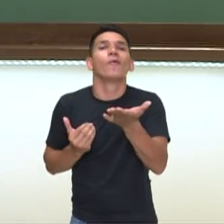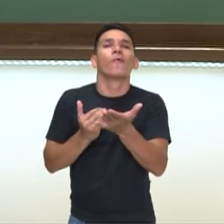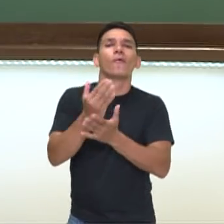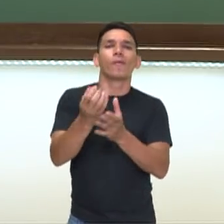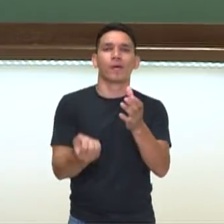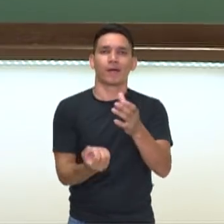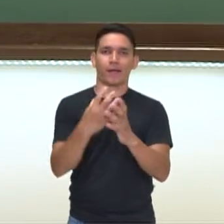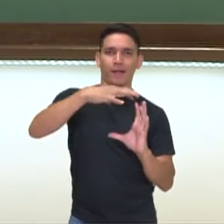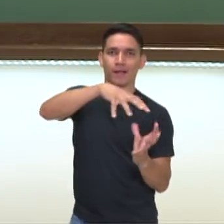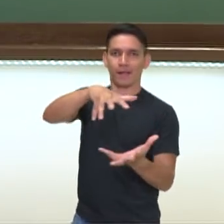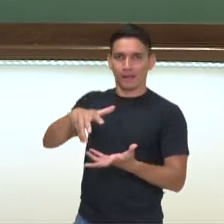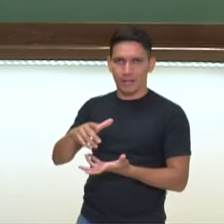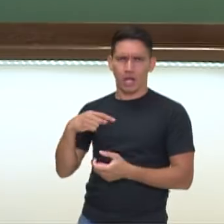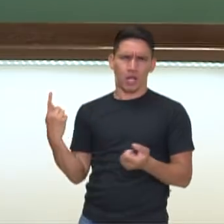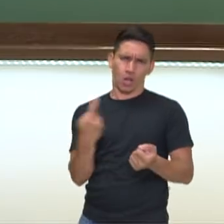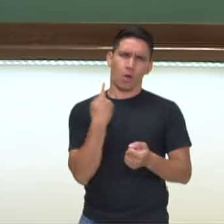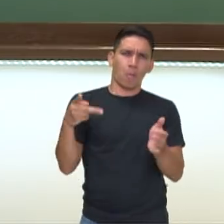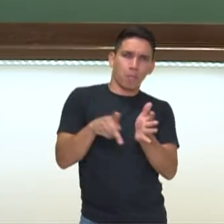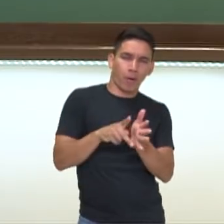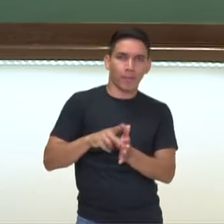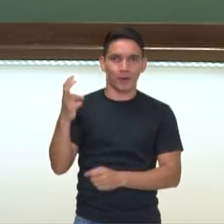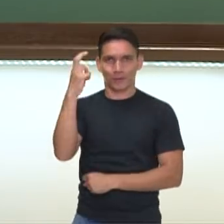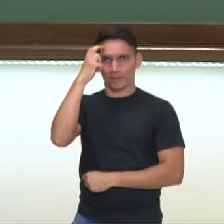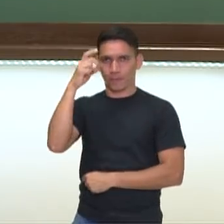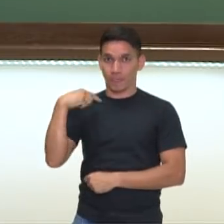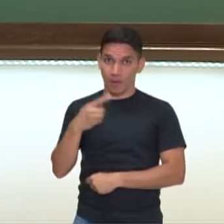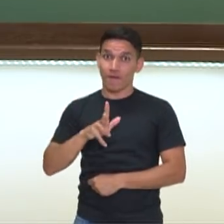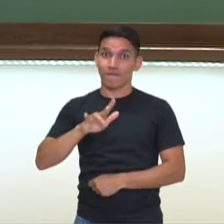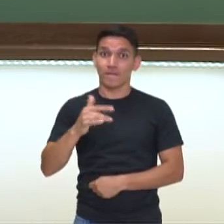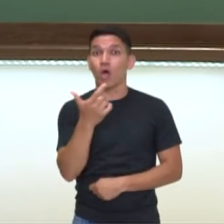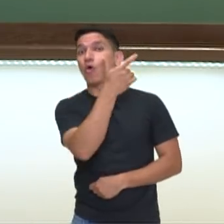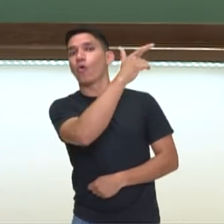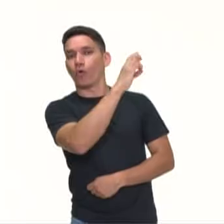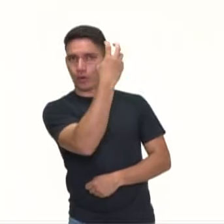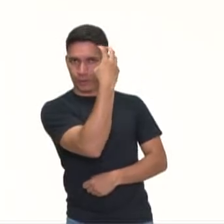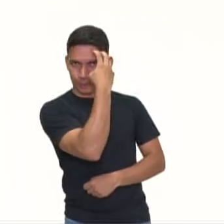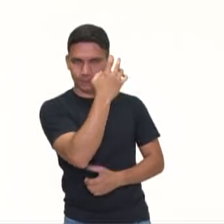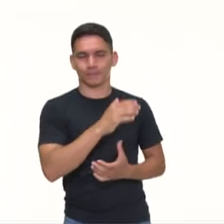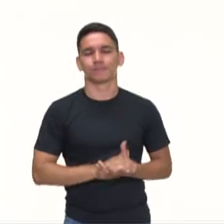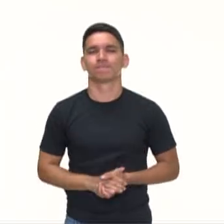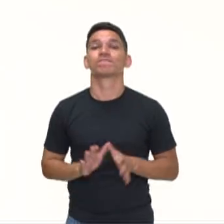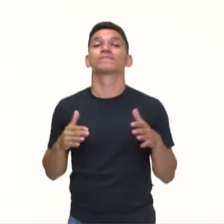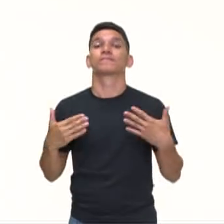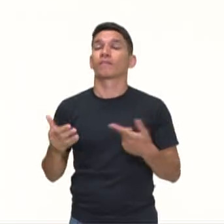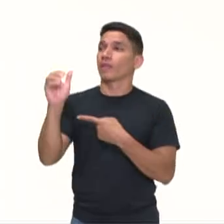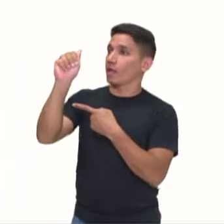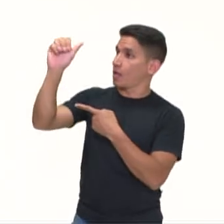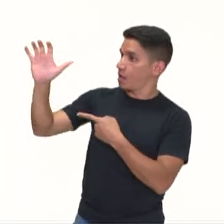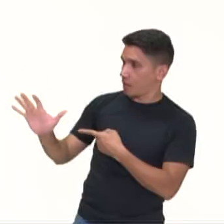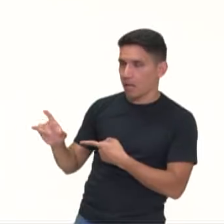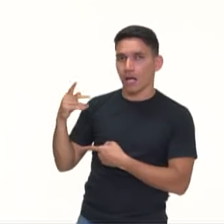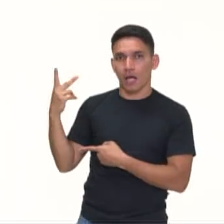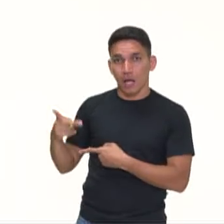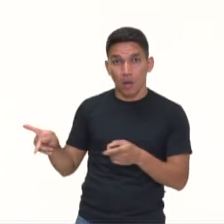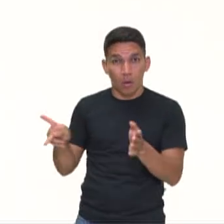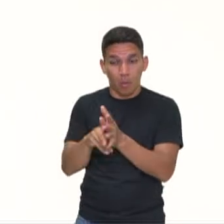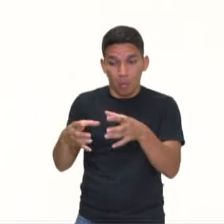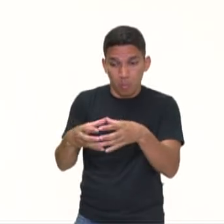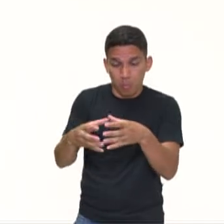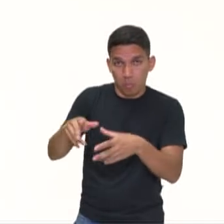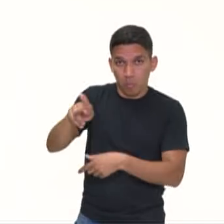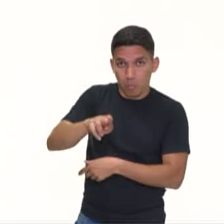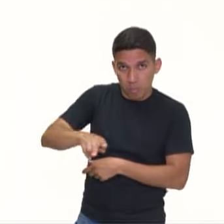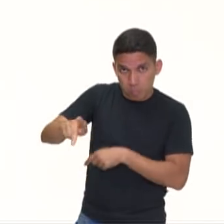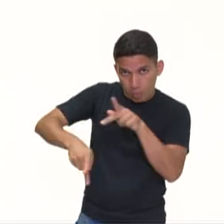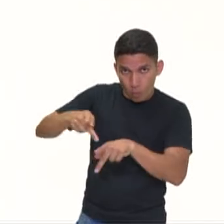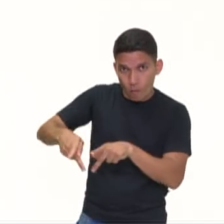a nossa cultura. E aqui vamos aprender um pouquinho mais sobre outras culturas. Para os africanos, para o povo Yorubá, o Deus